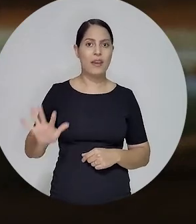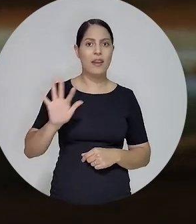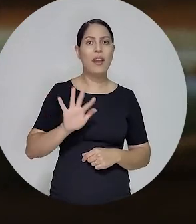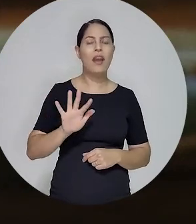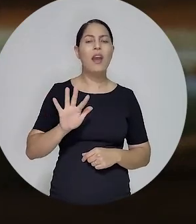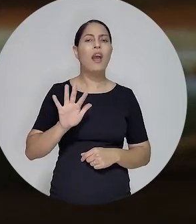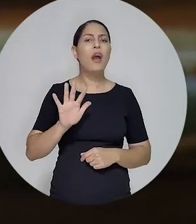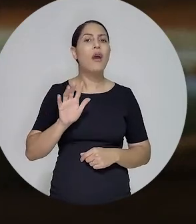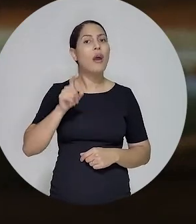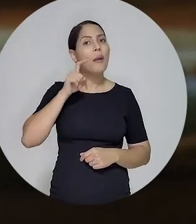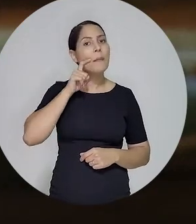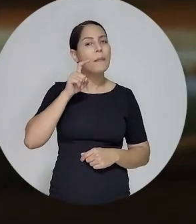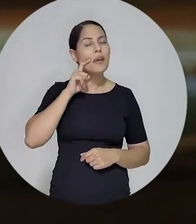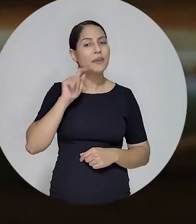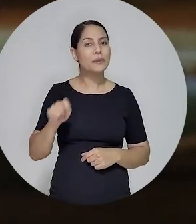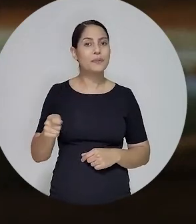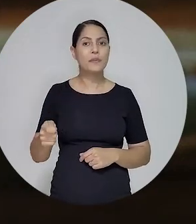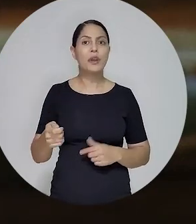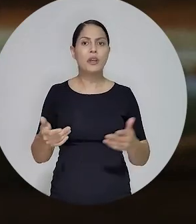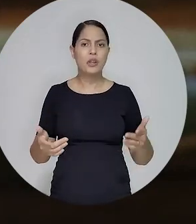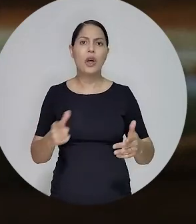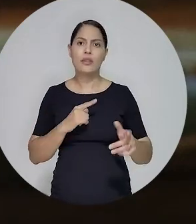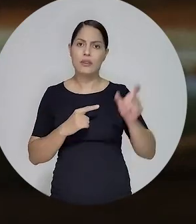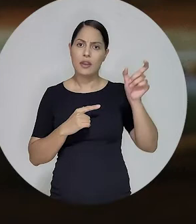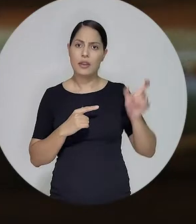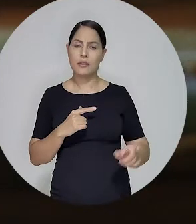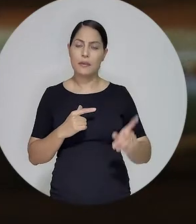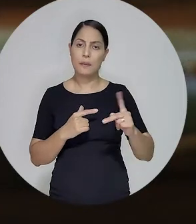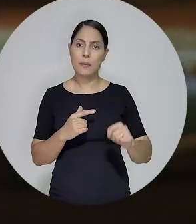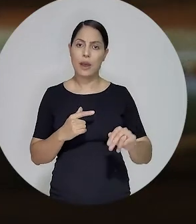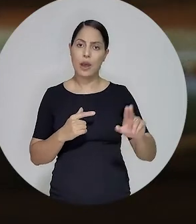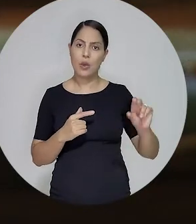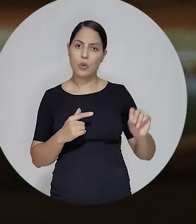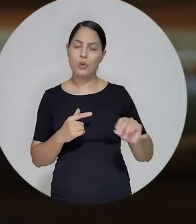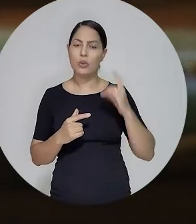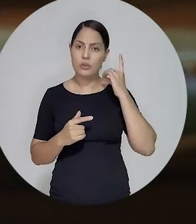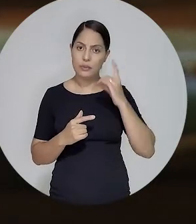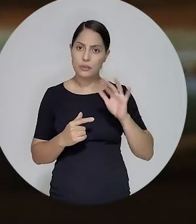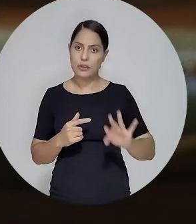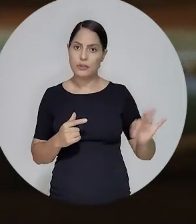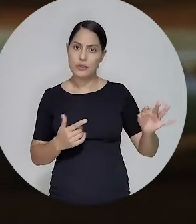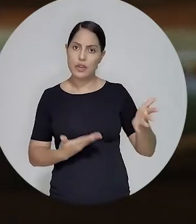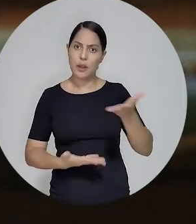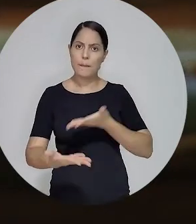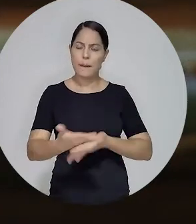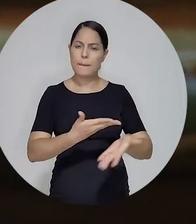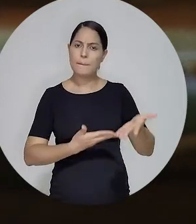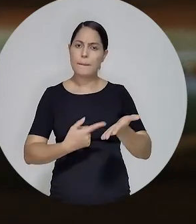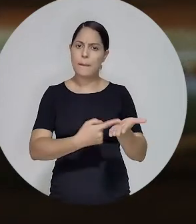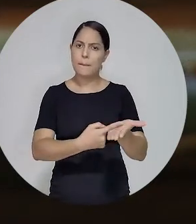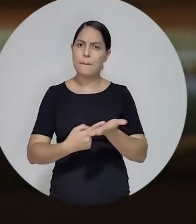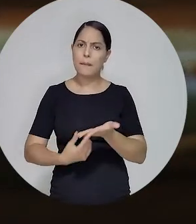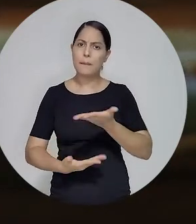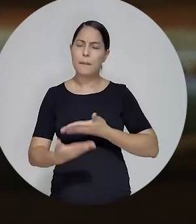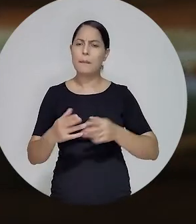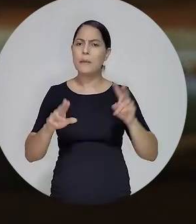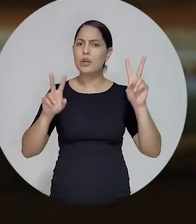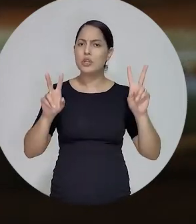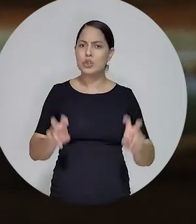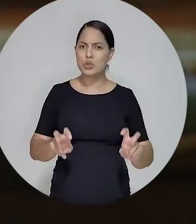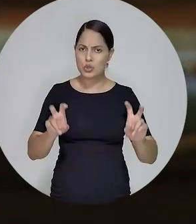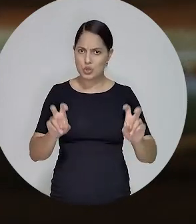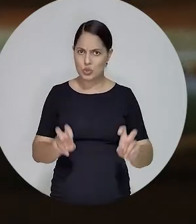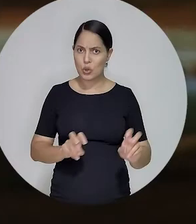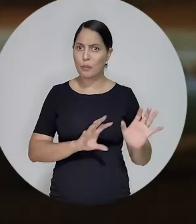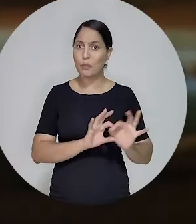Simonetti, recebeu na sede do Conselho Federal o deputado federal Paulo Teixeira. Na ocasião, eles trataram sobre